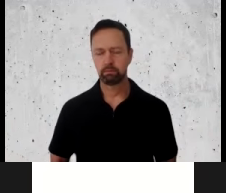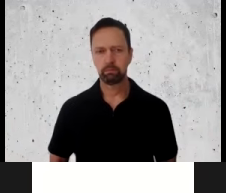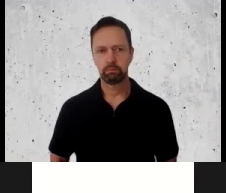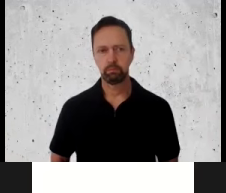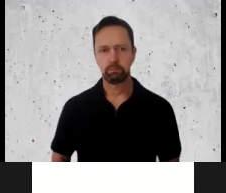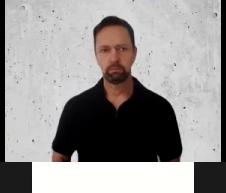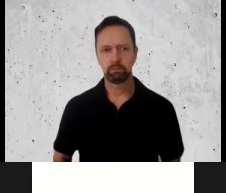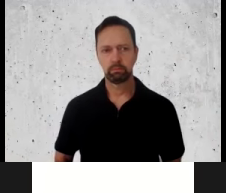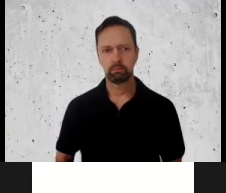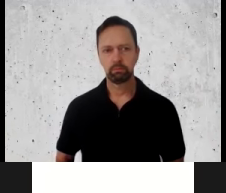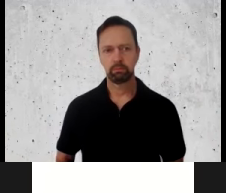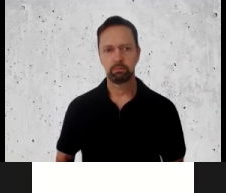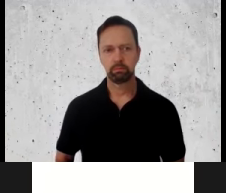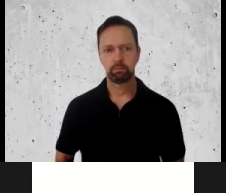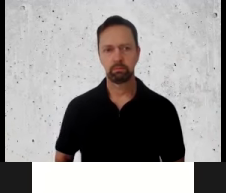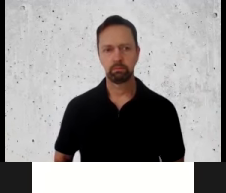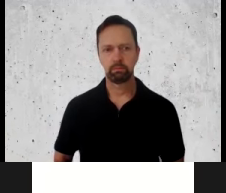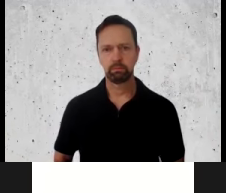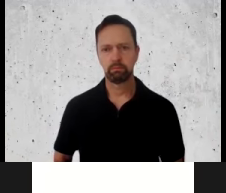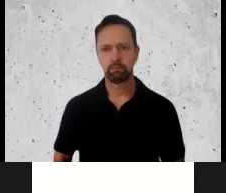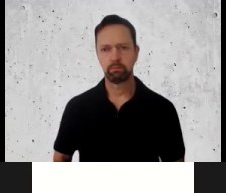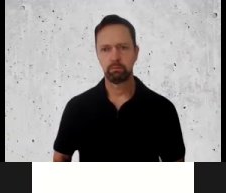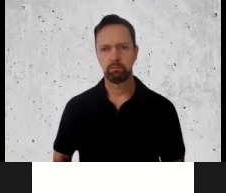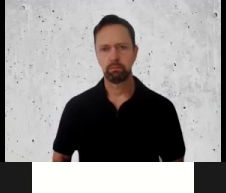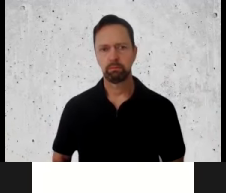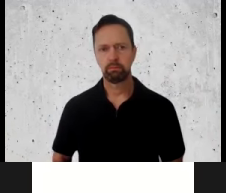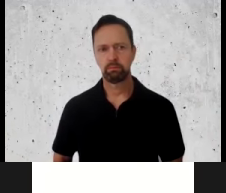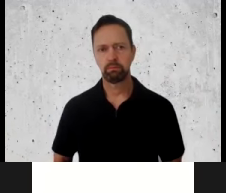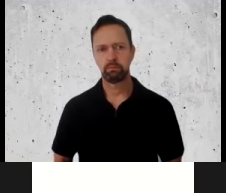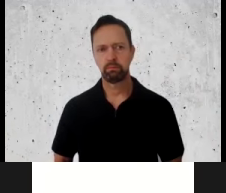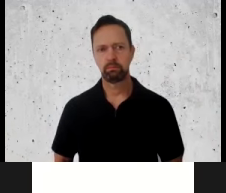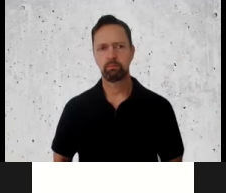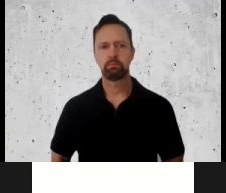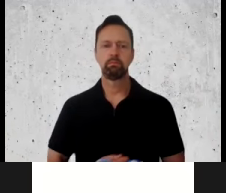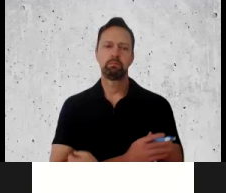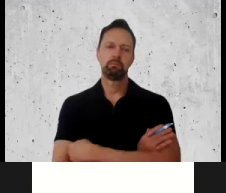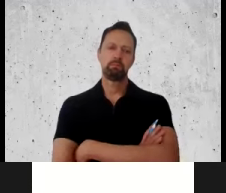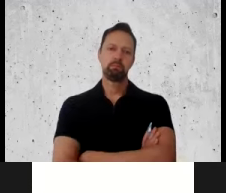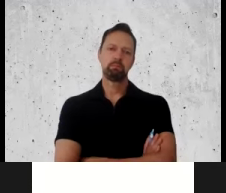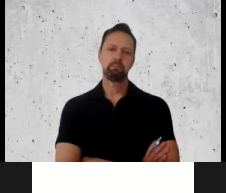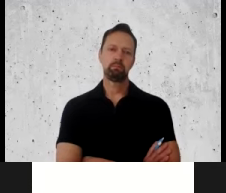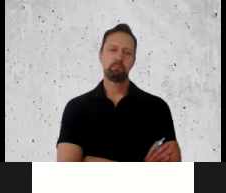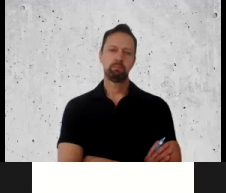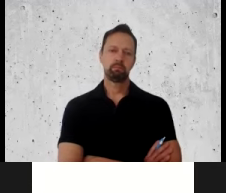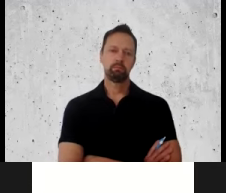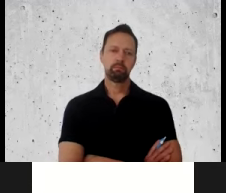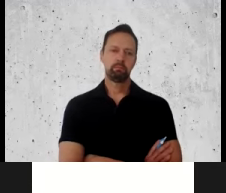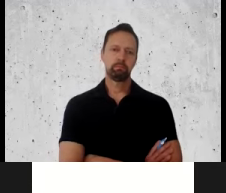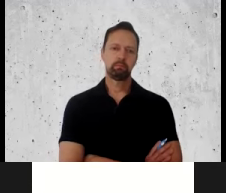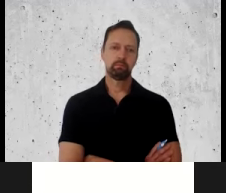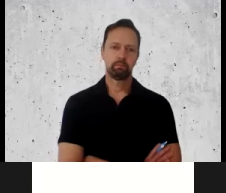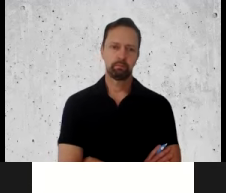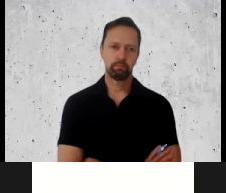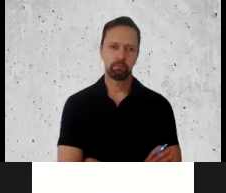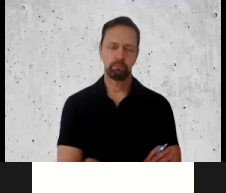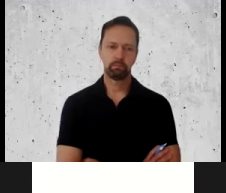célere, lógico que dando tempo à ampla defesa, mas, por exemplo, o próprio caso que você falou de locação, se não é para despejar,